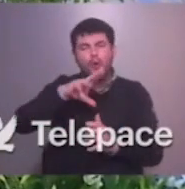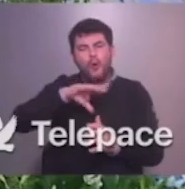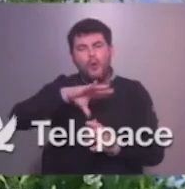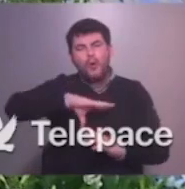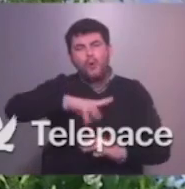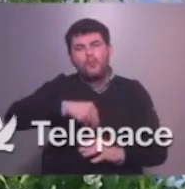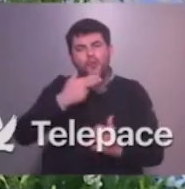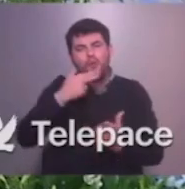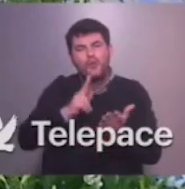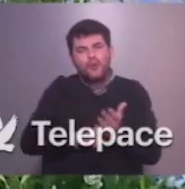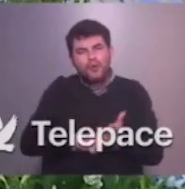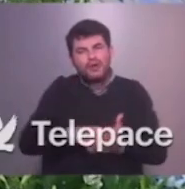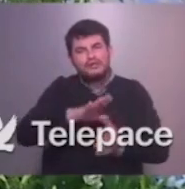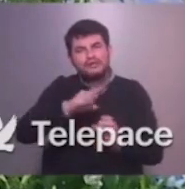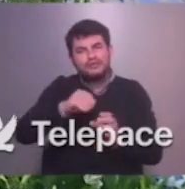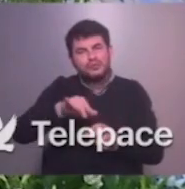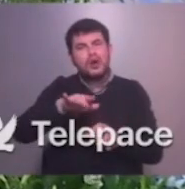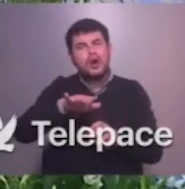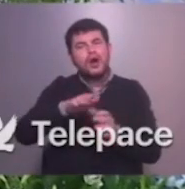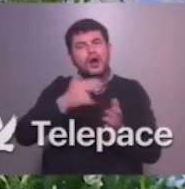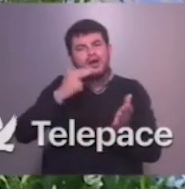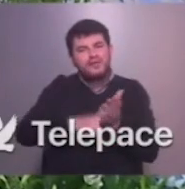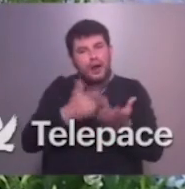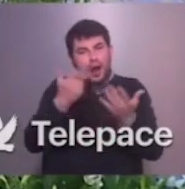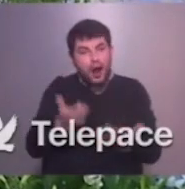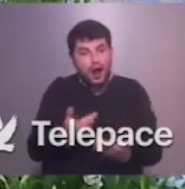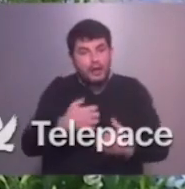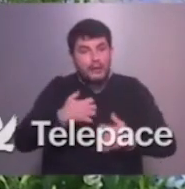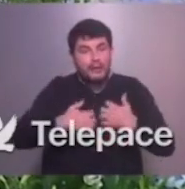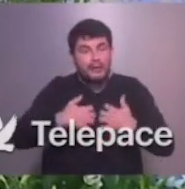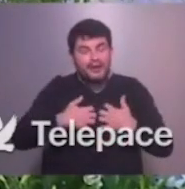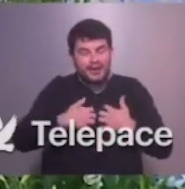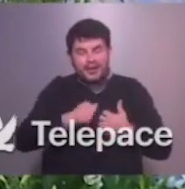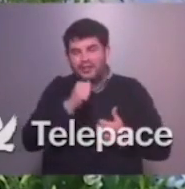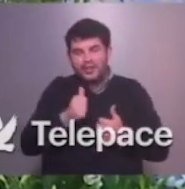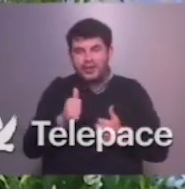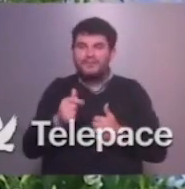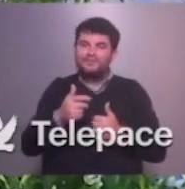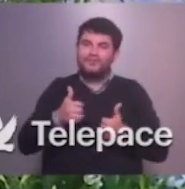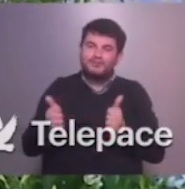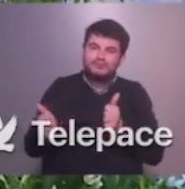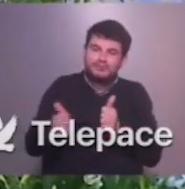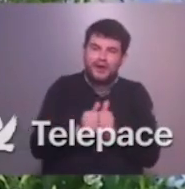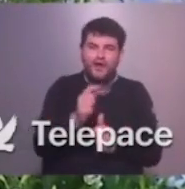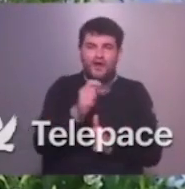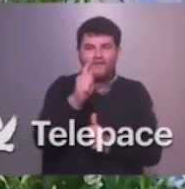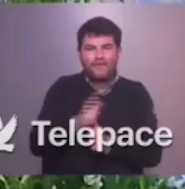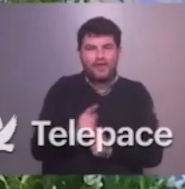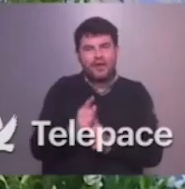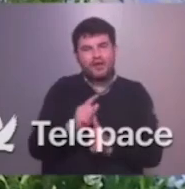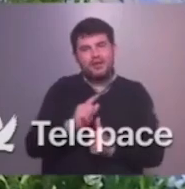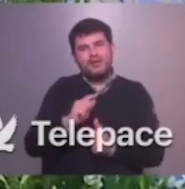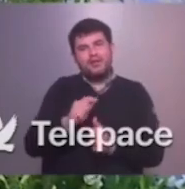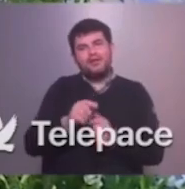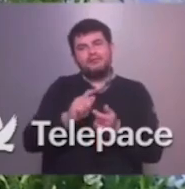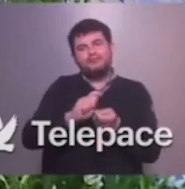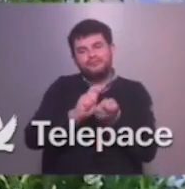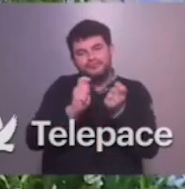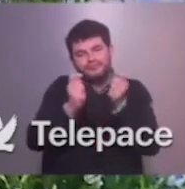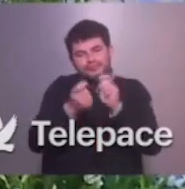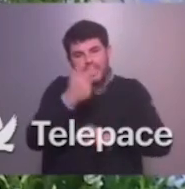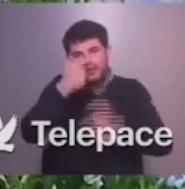concreto e nas situações concretas em que nos encontramos, sempre na caminhada da fé e da evangelização.